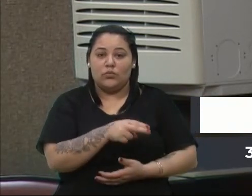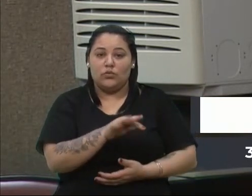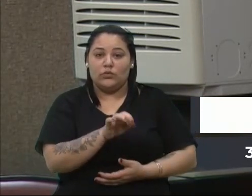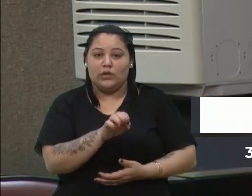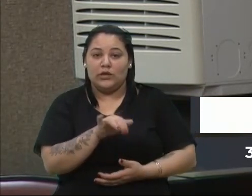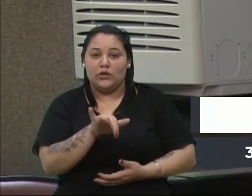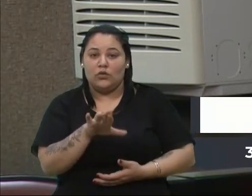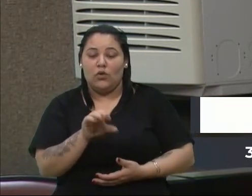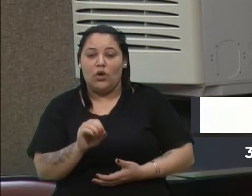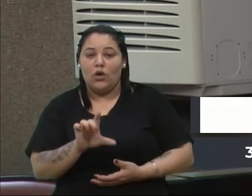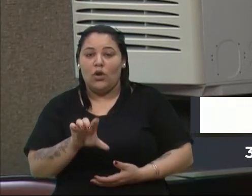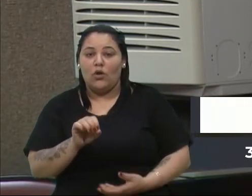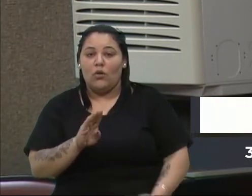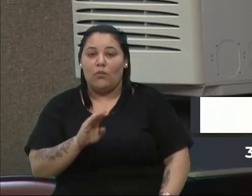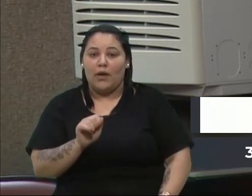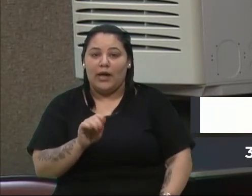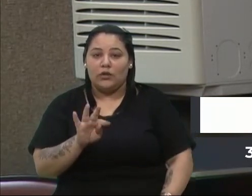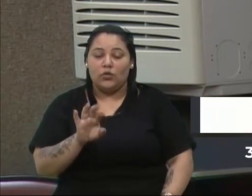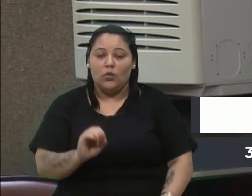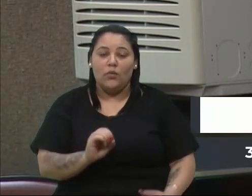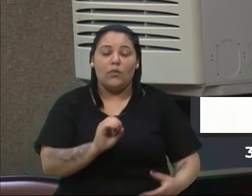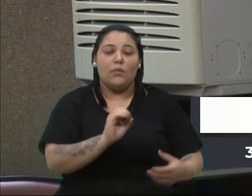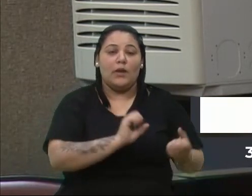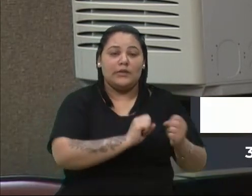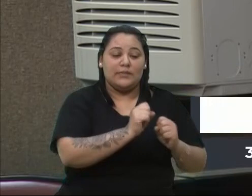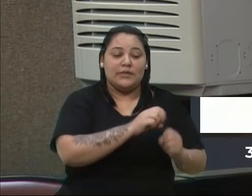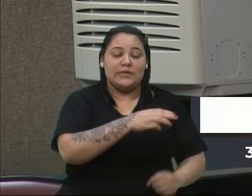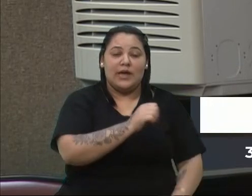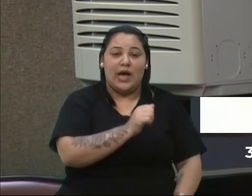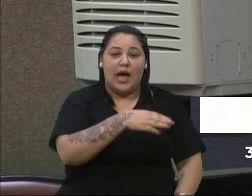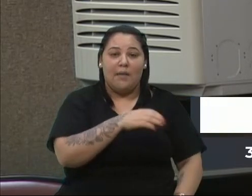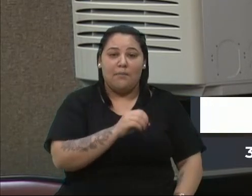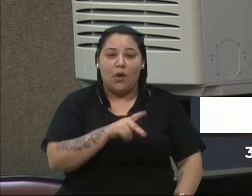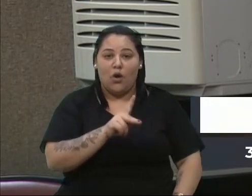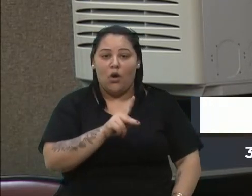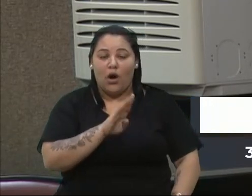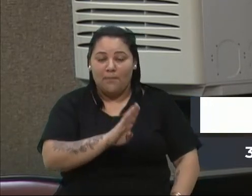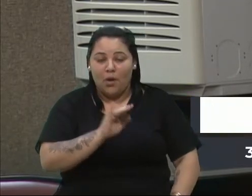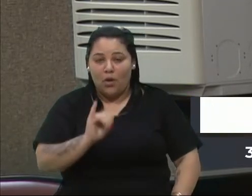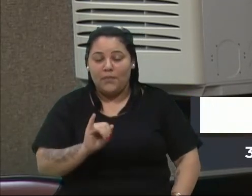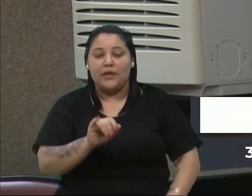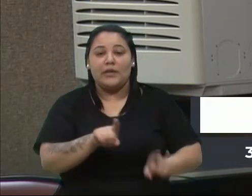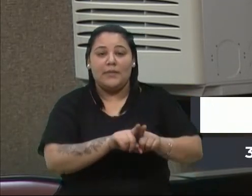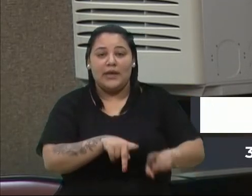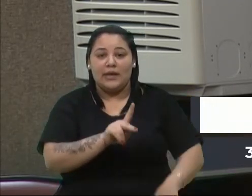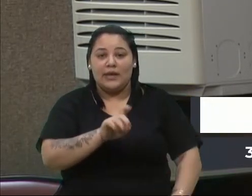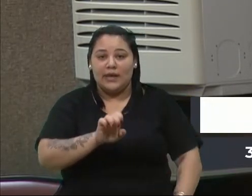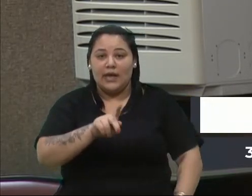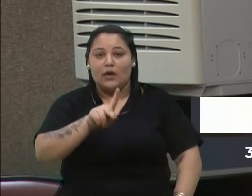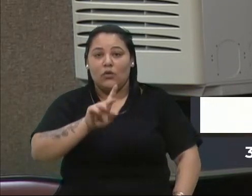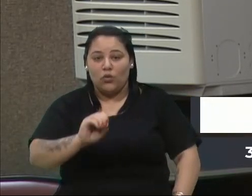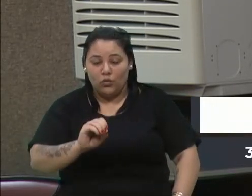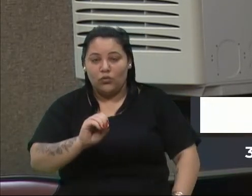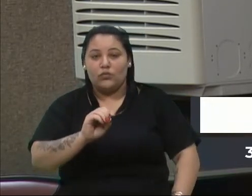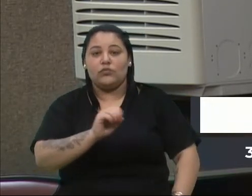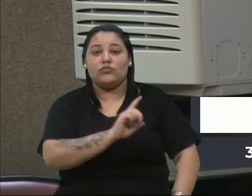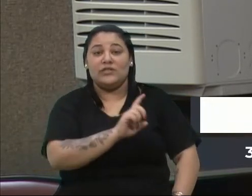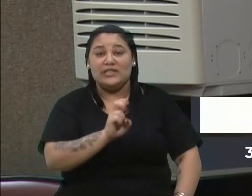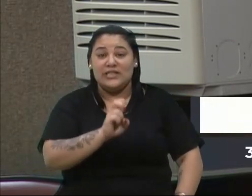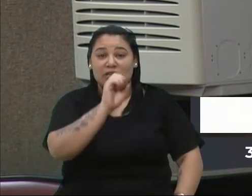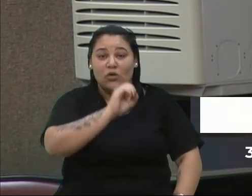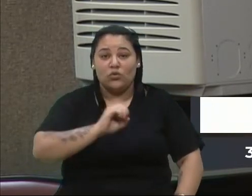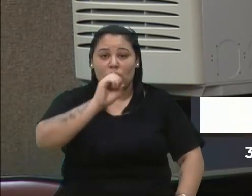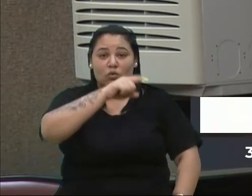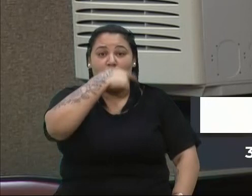pelas empresas Terra Sol Veículos e Queco Acessórios no dia 15 de outubro, próximo